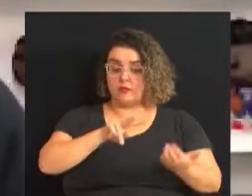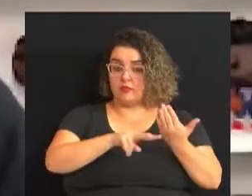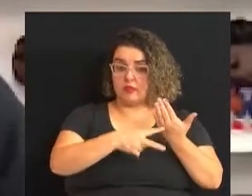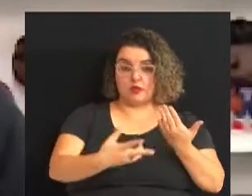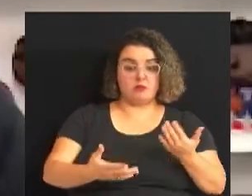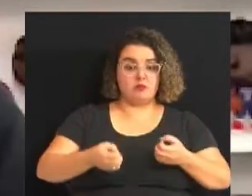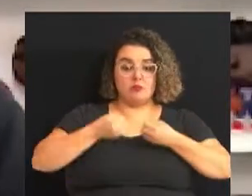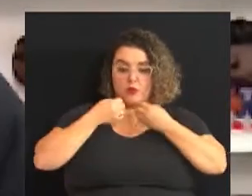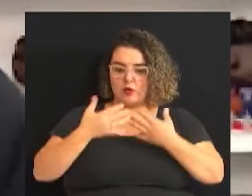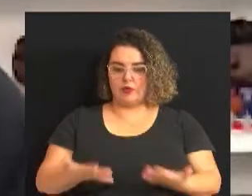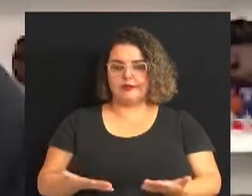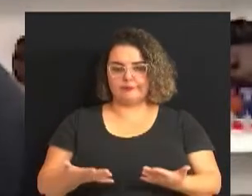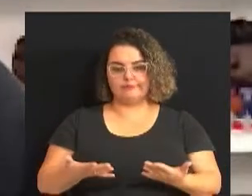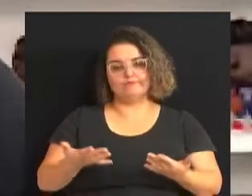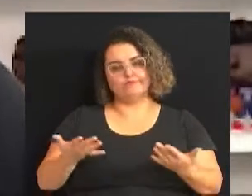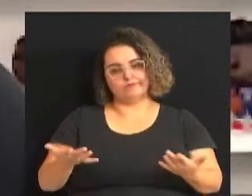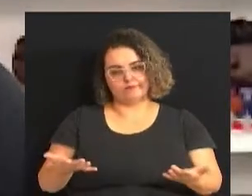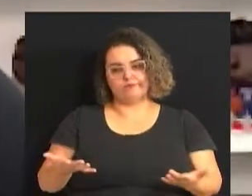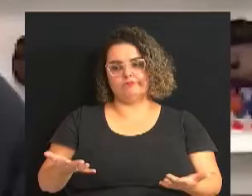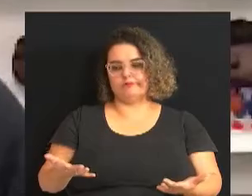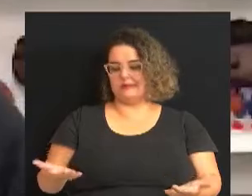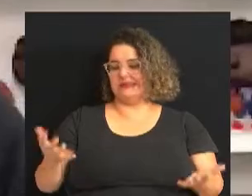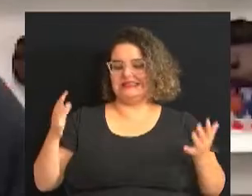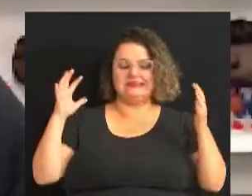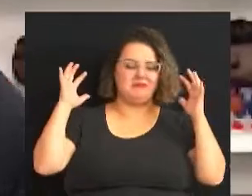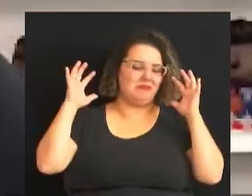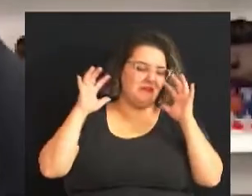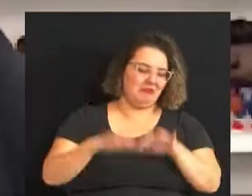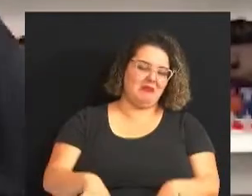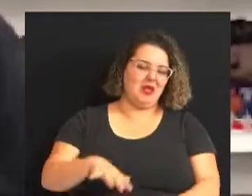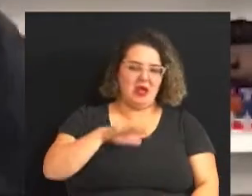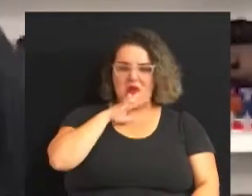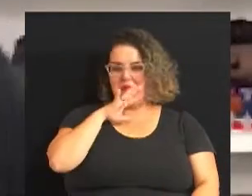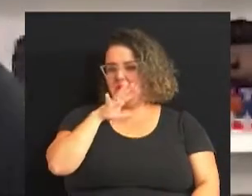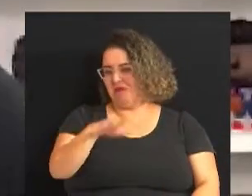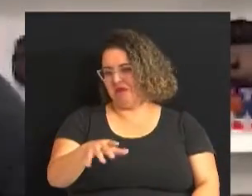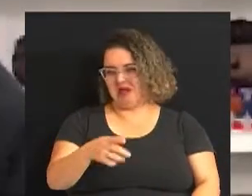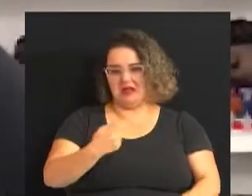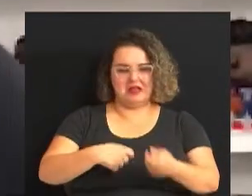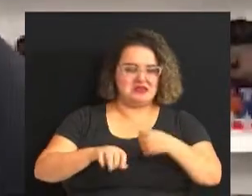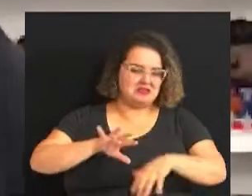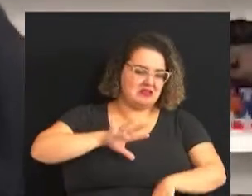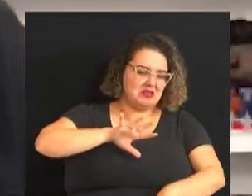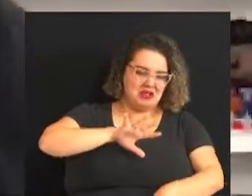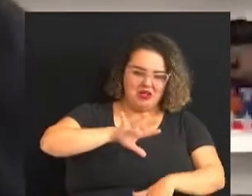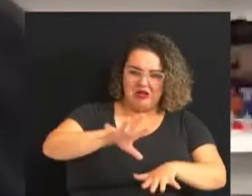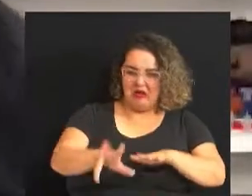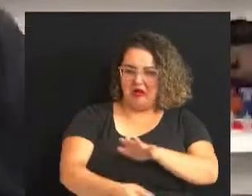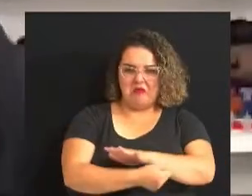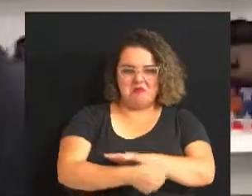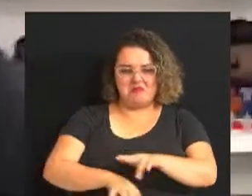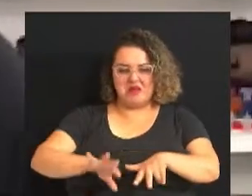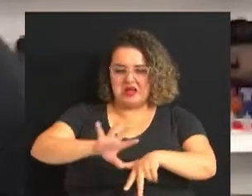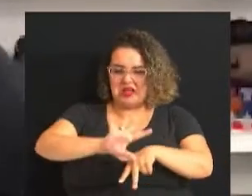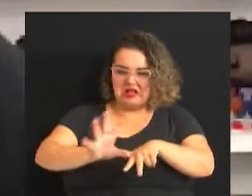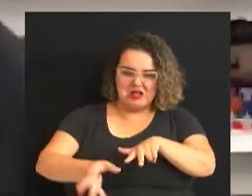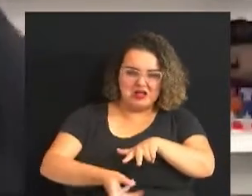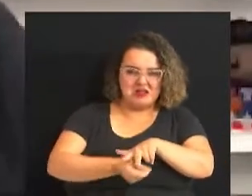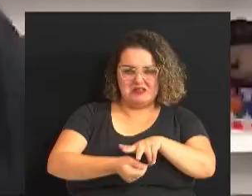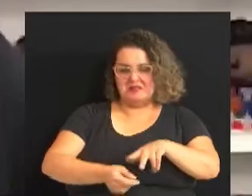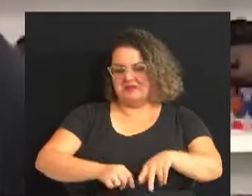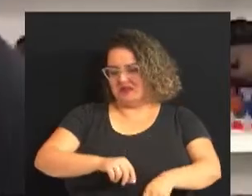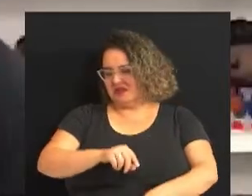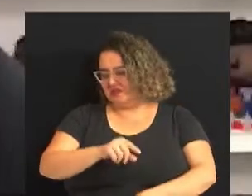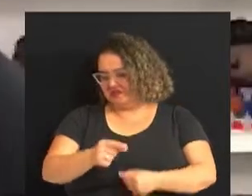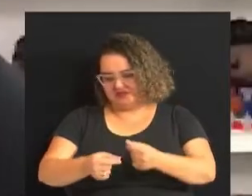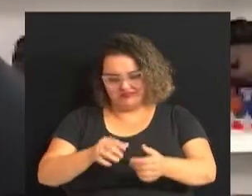confederações que também foram pessimamente administradas, roubadas, desvios de valores, e quer